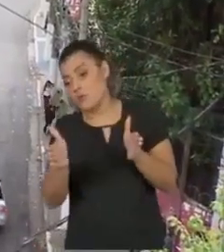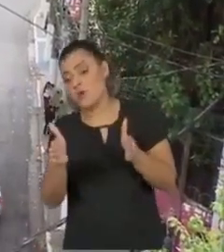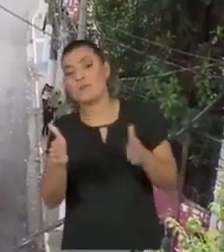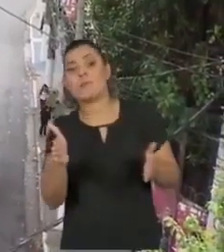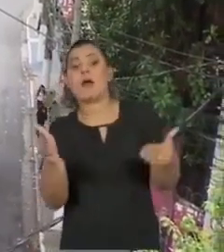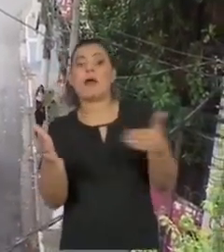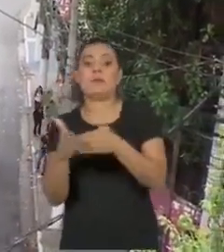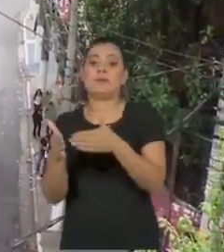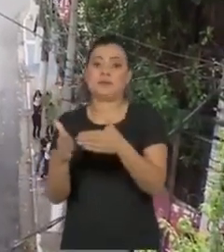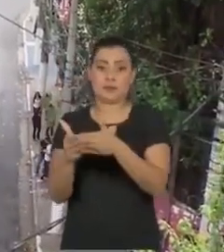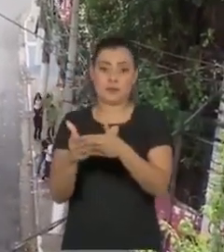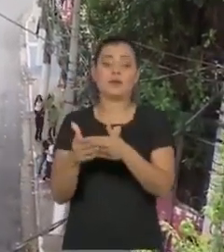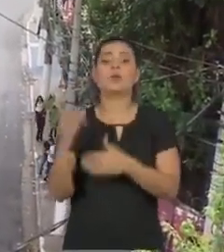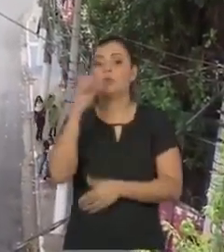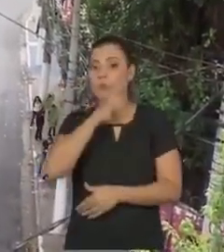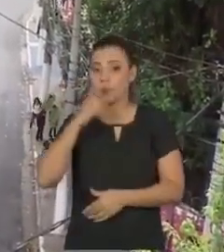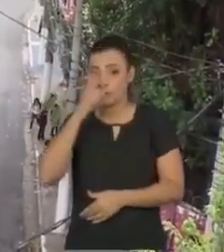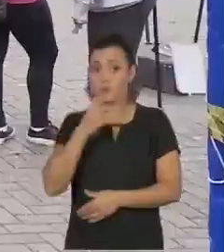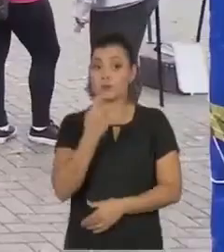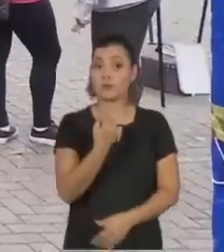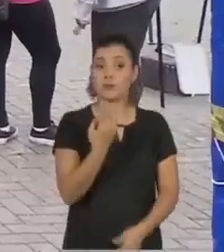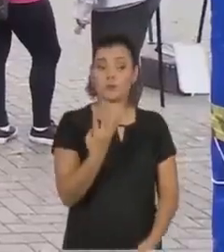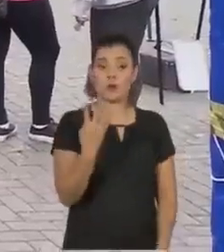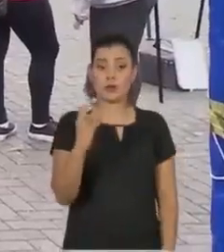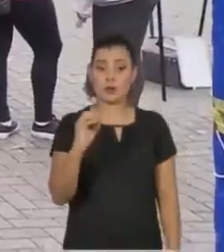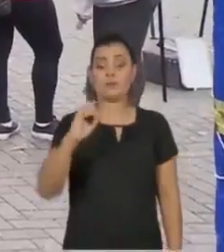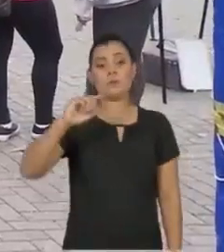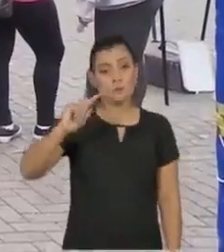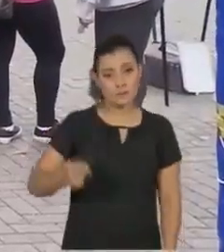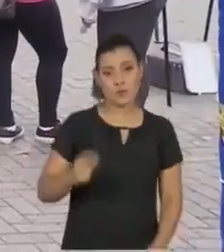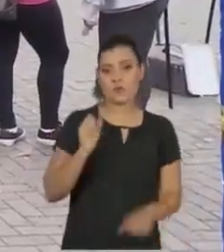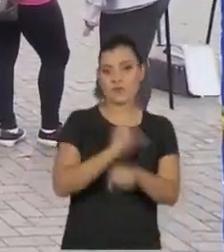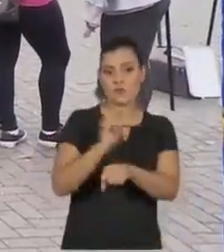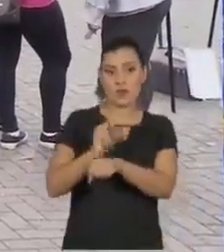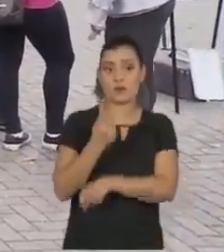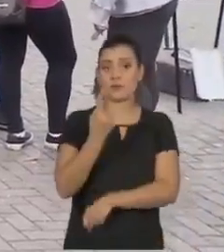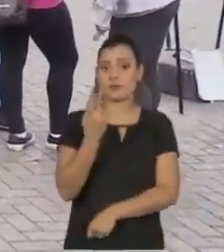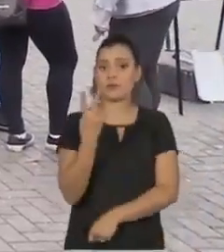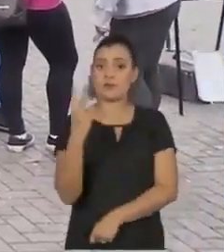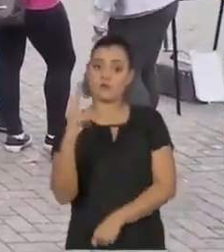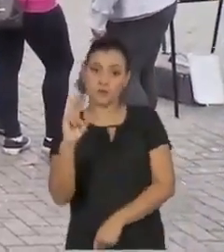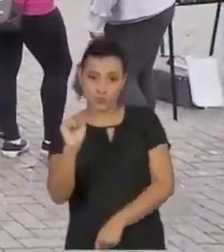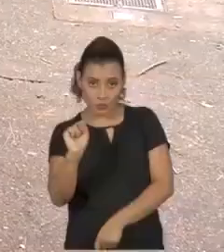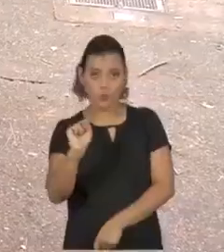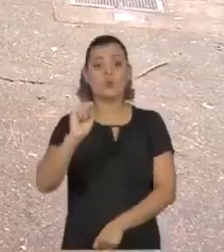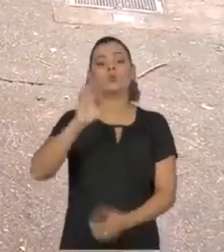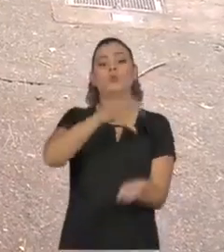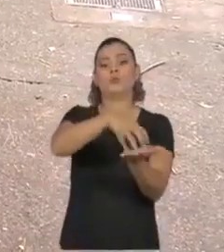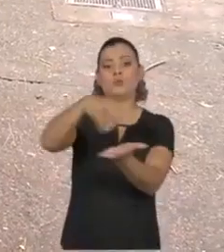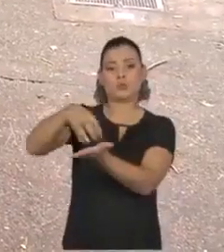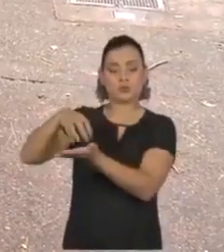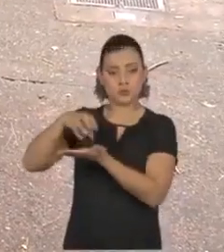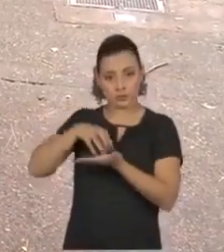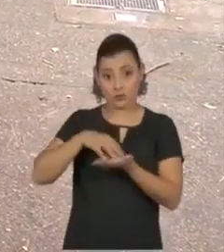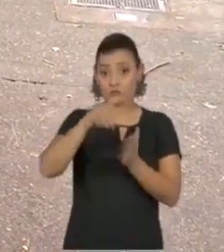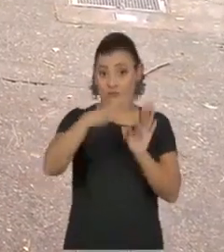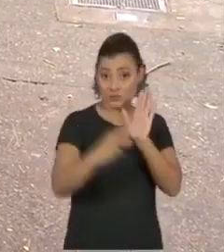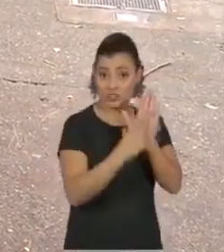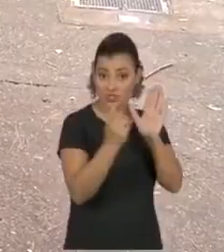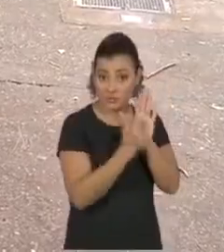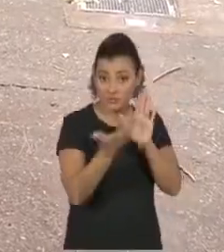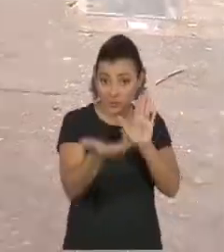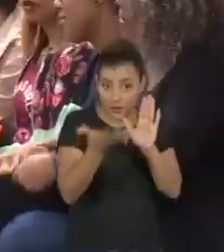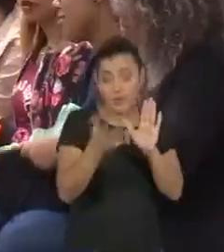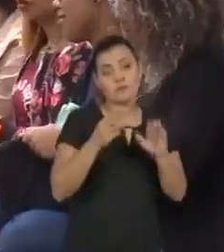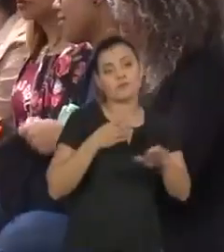São quase 140 mil vagas para mais de 100 instituições de ensino em todo o país. Para se inscrever, o candidato